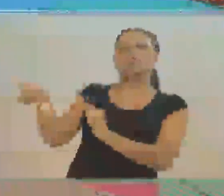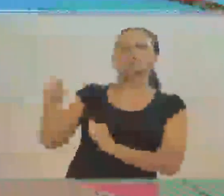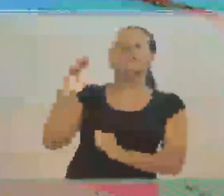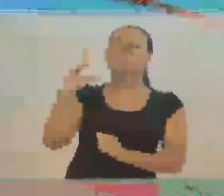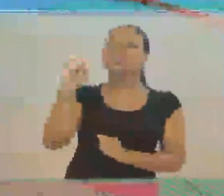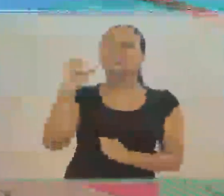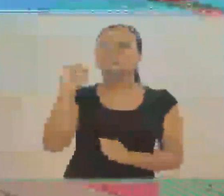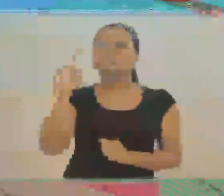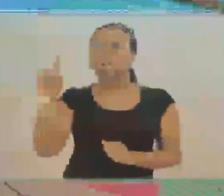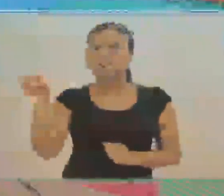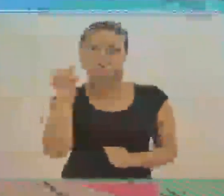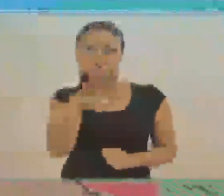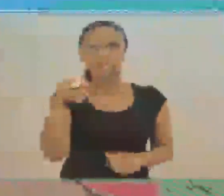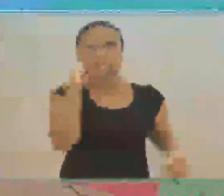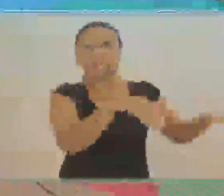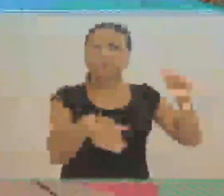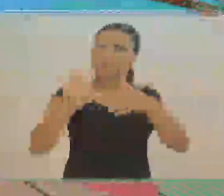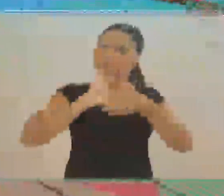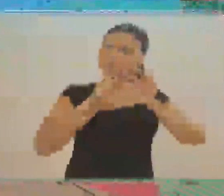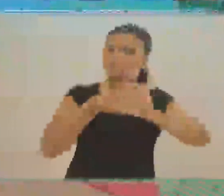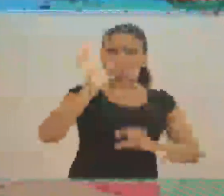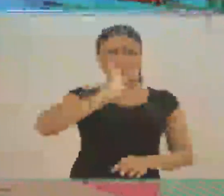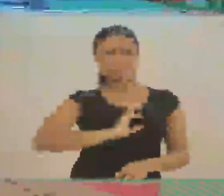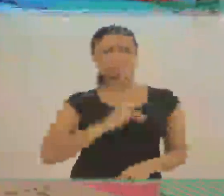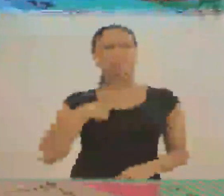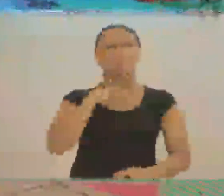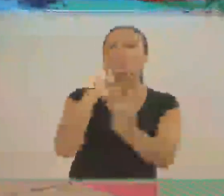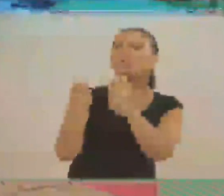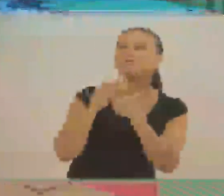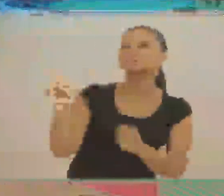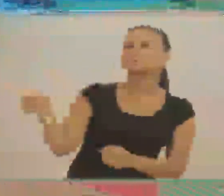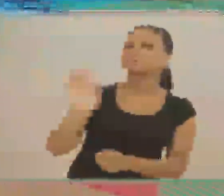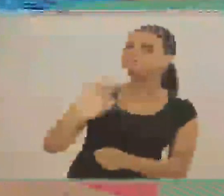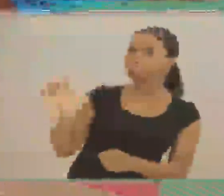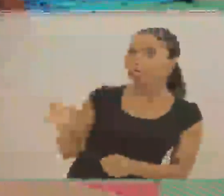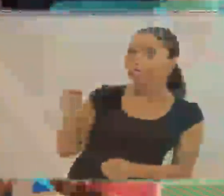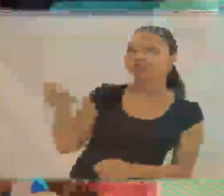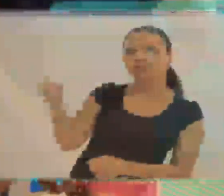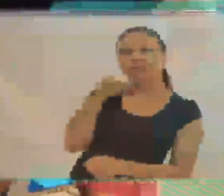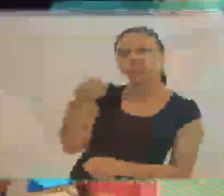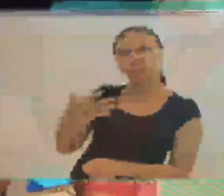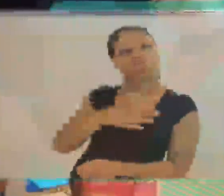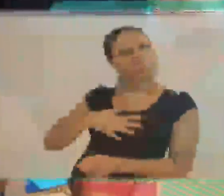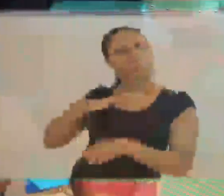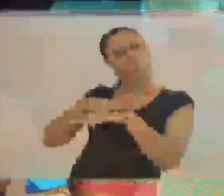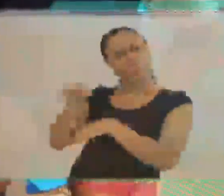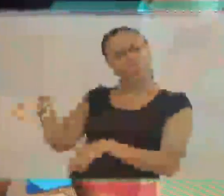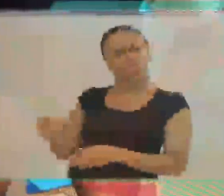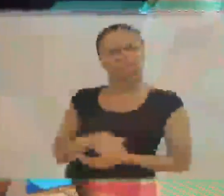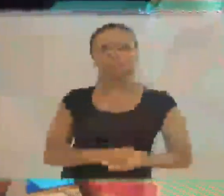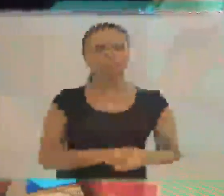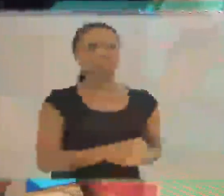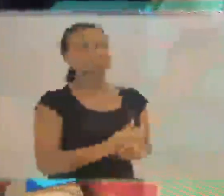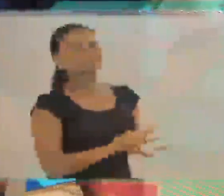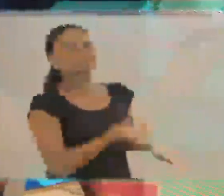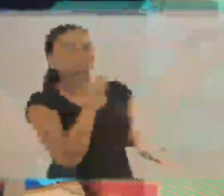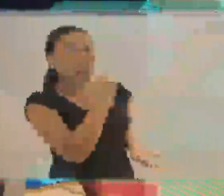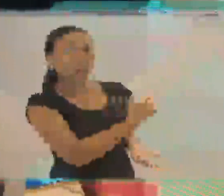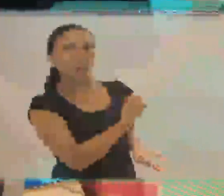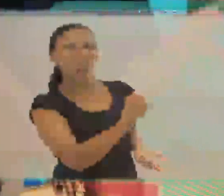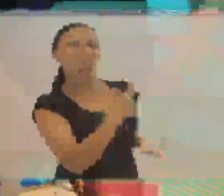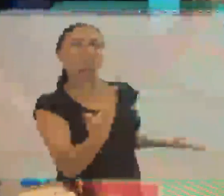Clodoaldo Silva, nadador paralímpico, medalhista, e eu vou entrevistá-lo. Oi, Clodoaldo, tudo bom? Tudo bom, Thiago? Prazer com